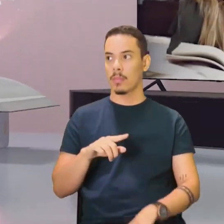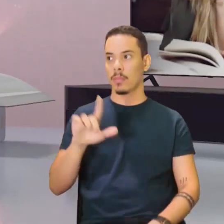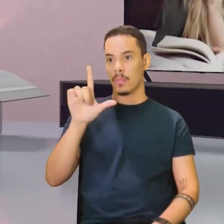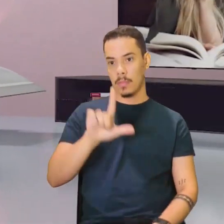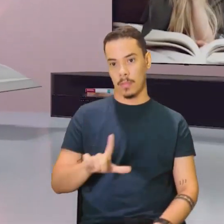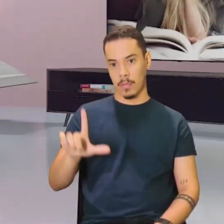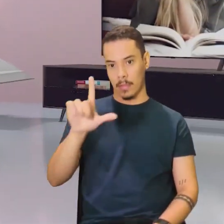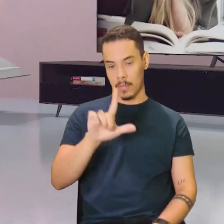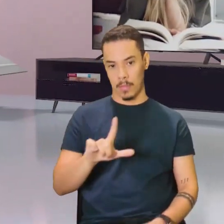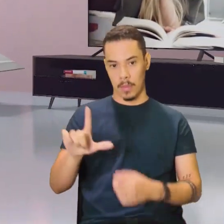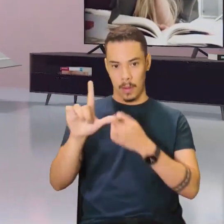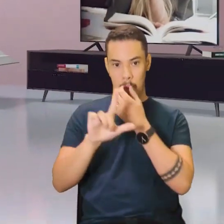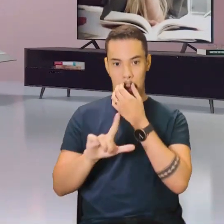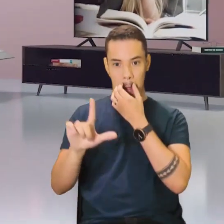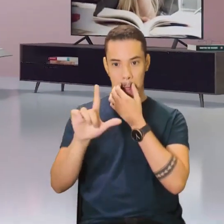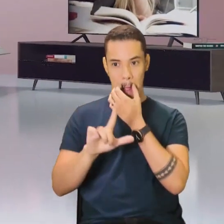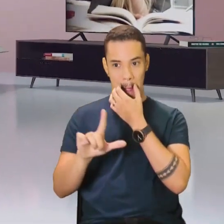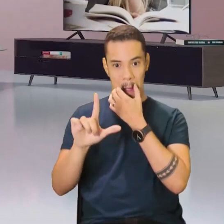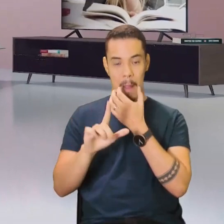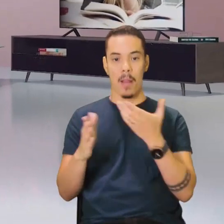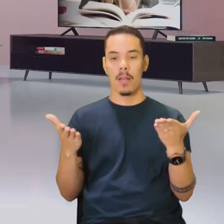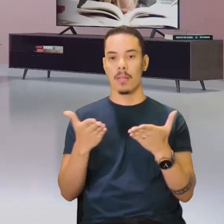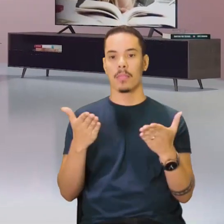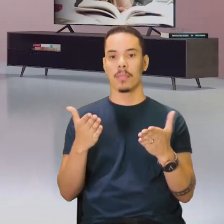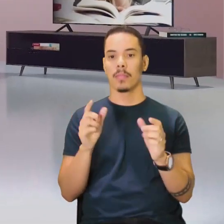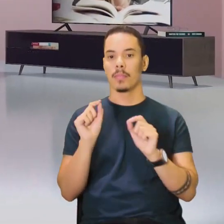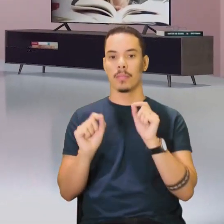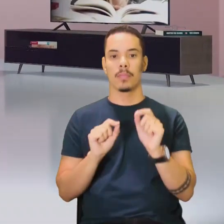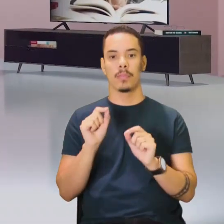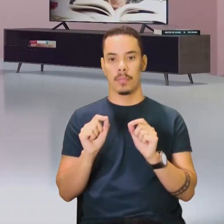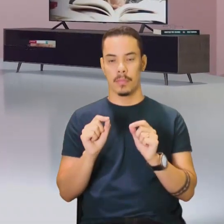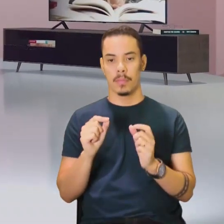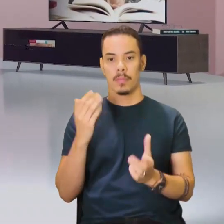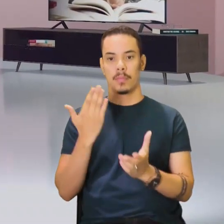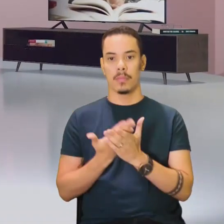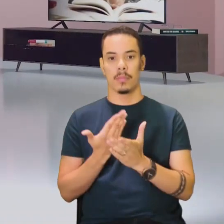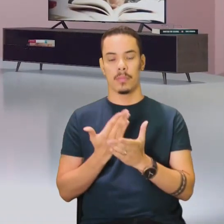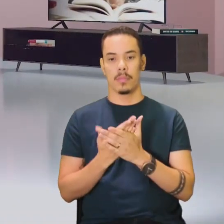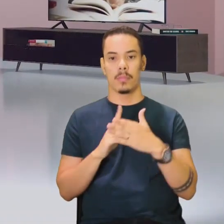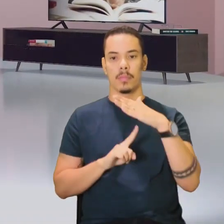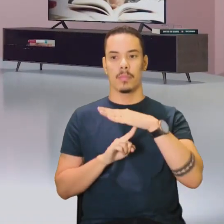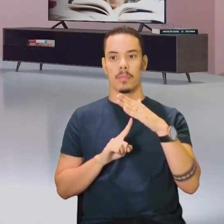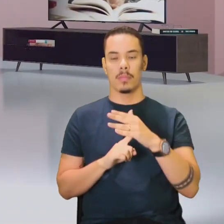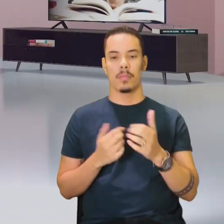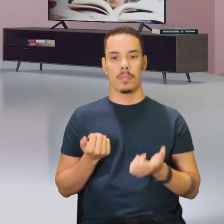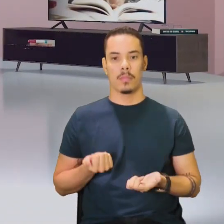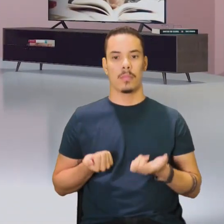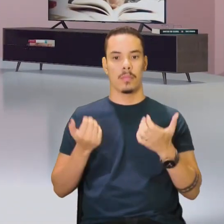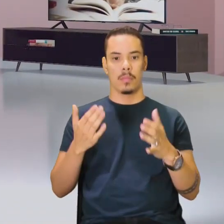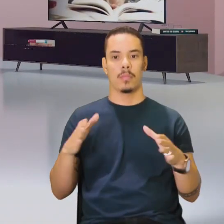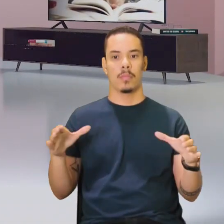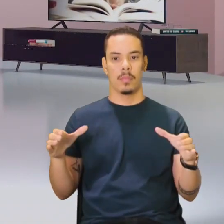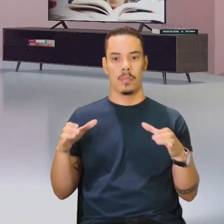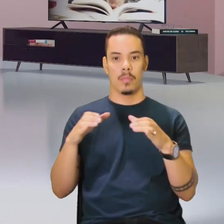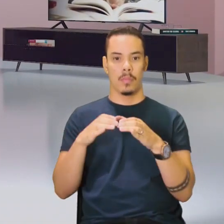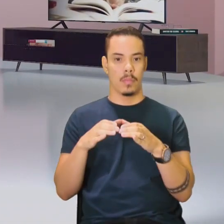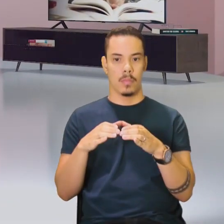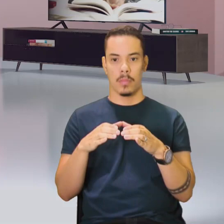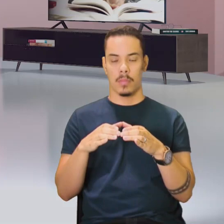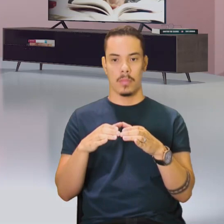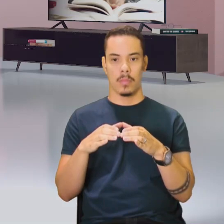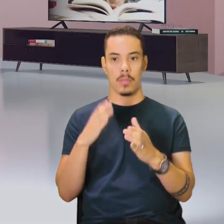literário, Beleza? Então, nós vamos chamar para você a unidade 1, traz aí no clube de